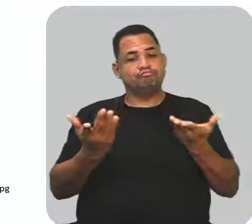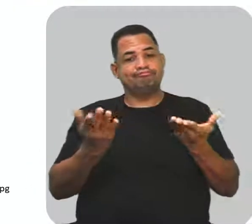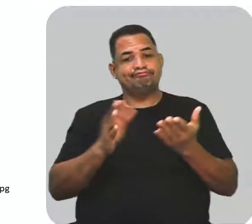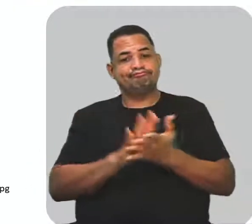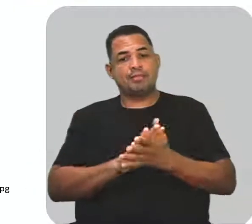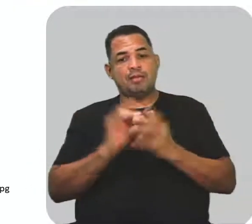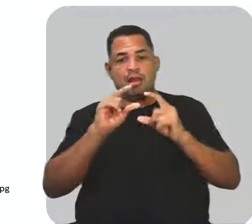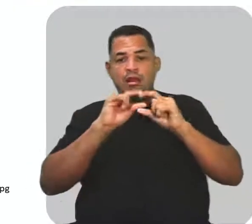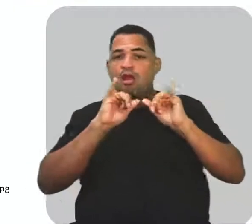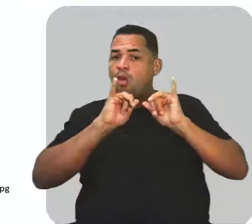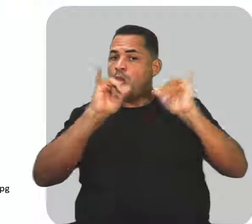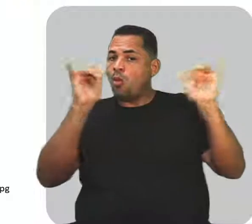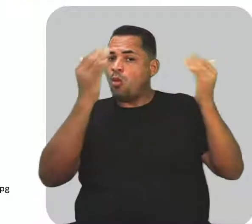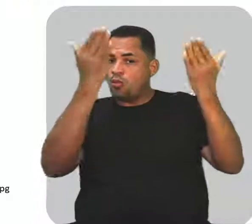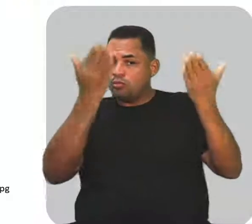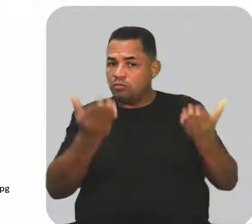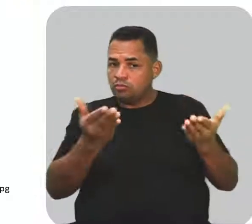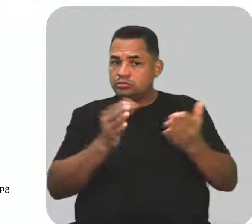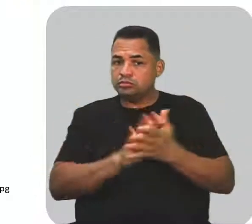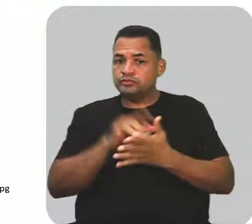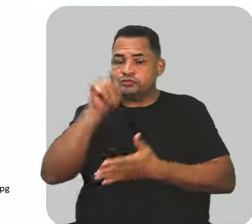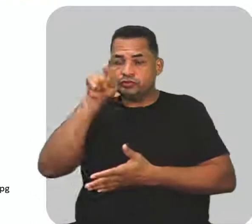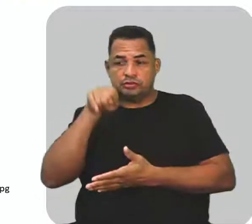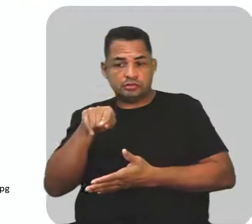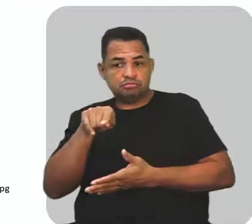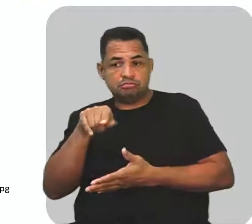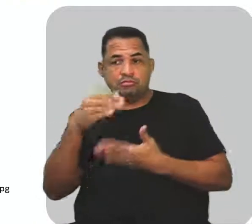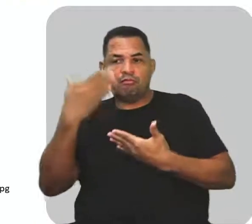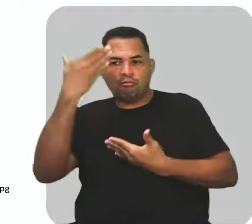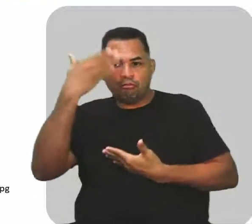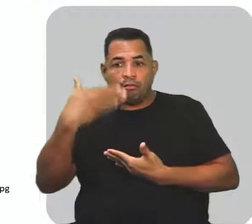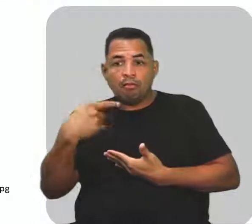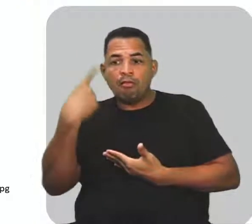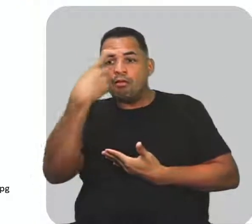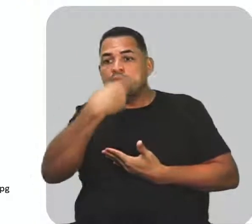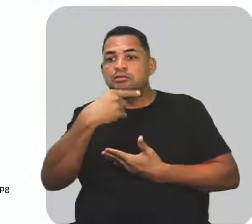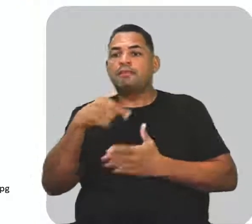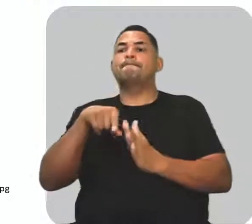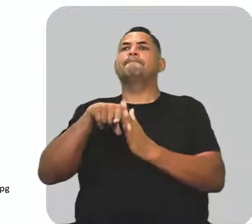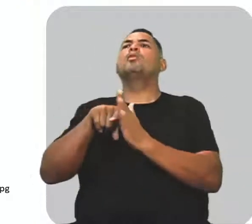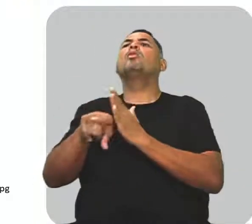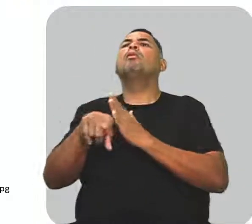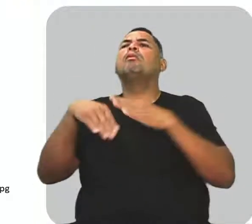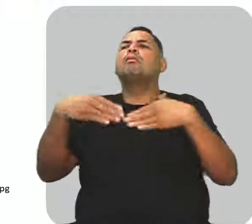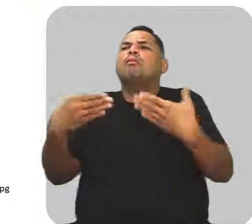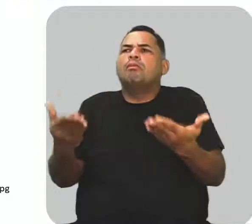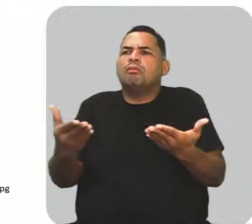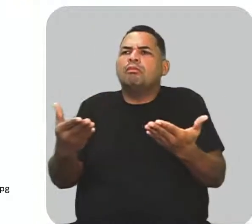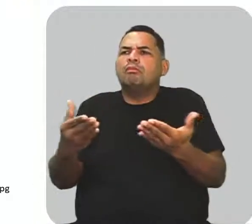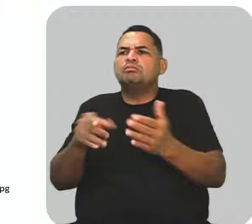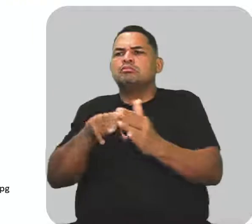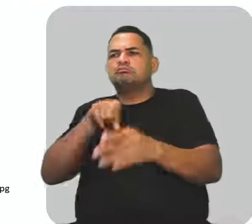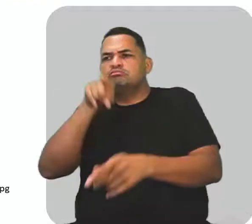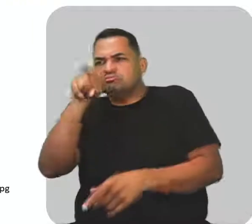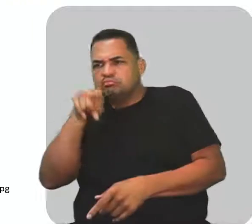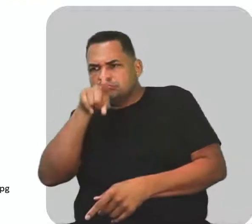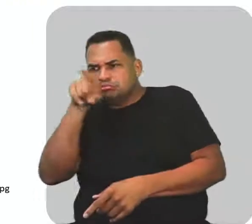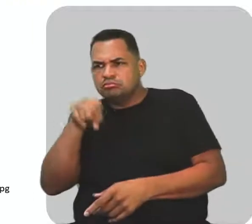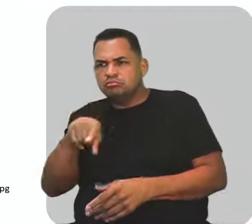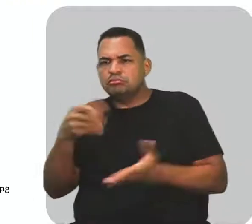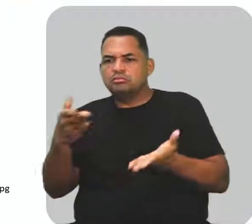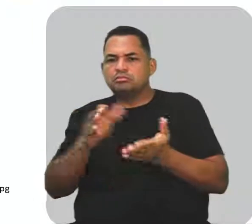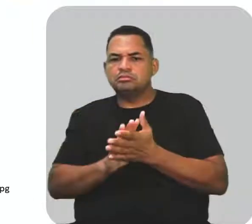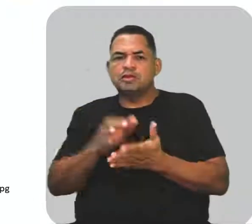do enunciado. Se você estiver exclamando, exclamação. Se estiver perguntando, a interrogativa. Se